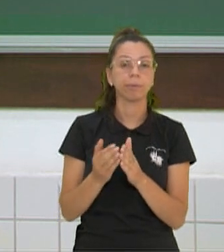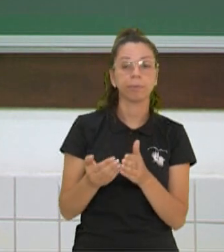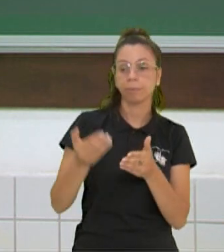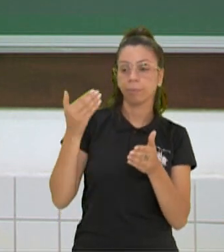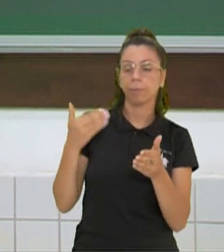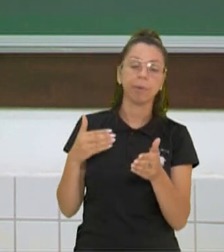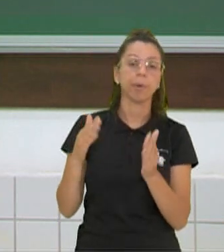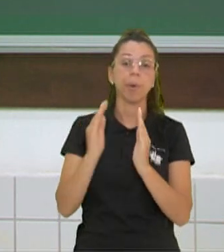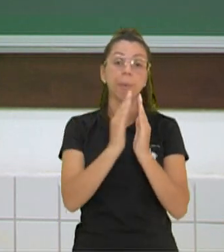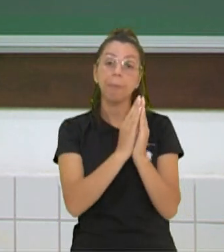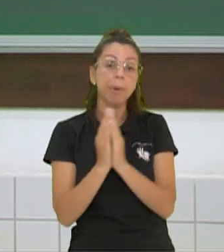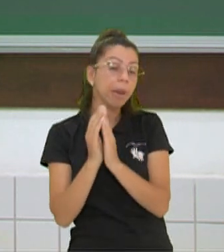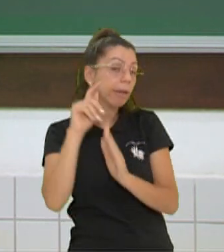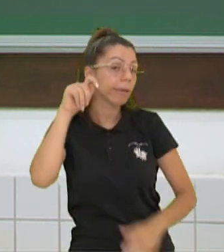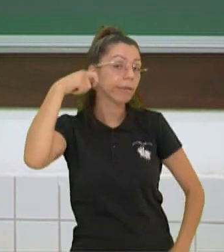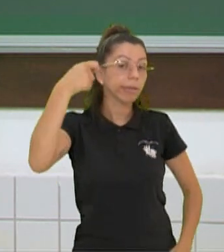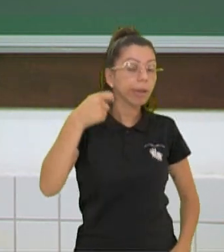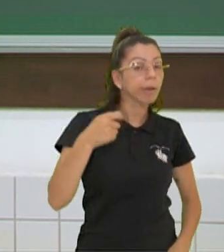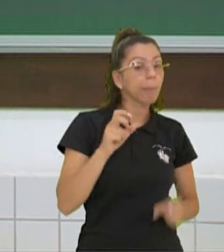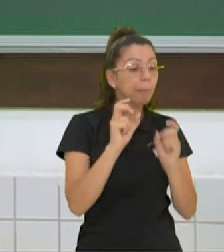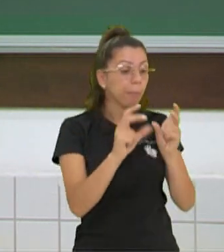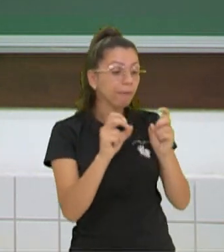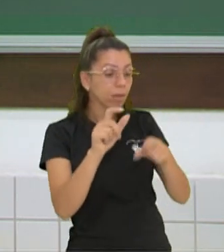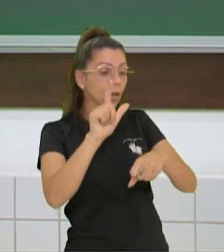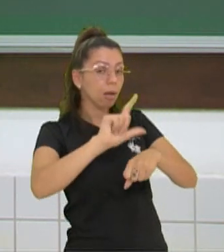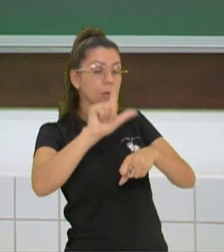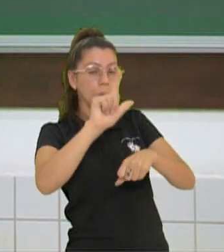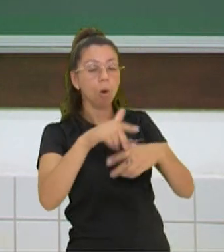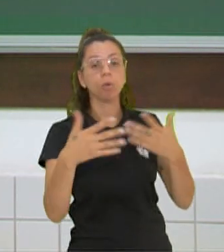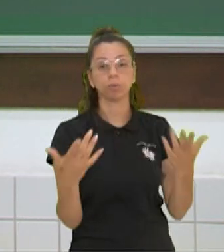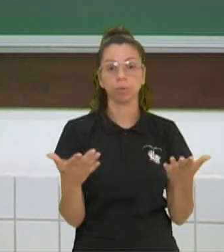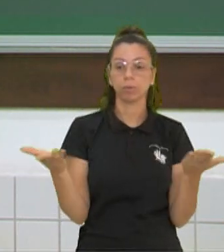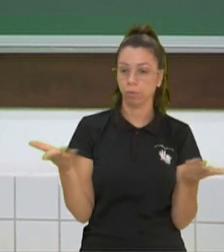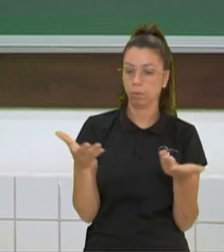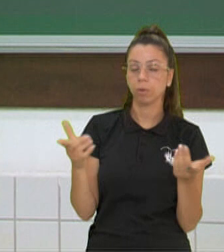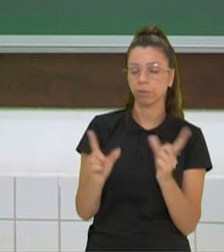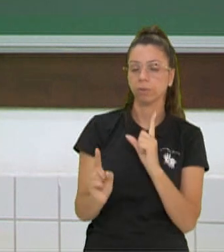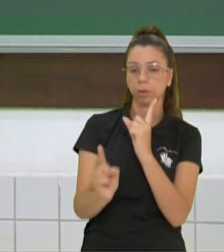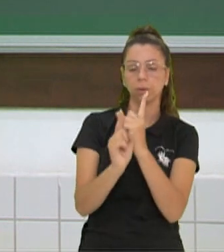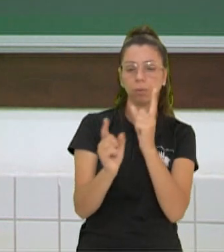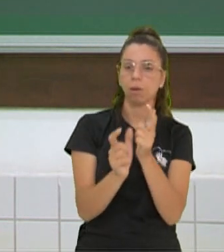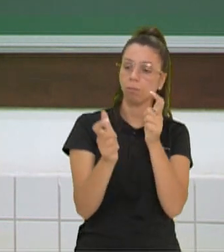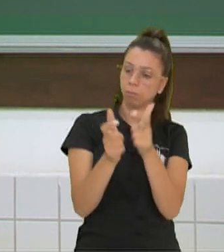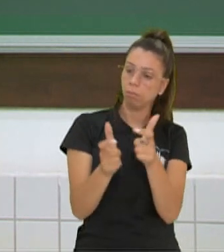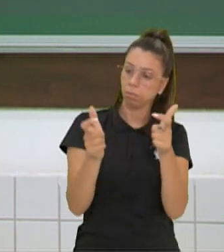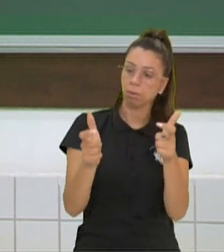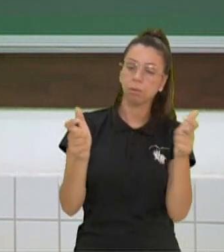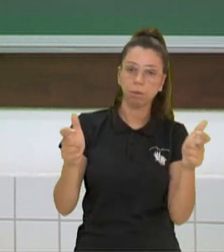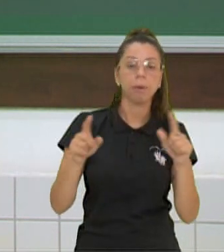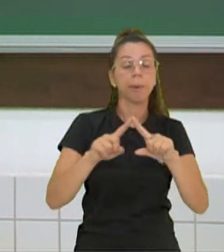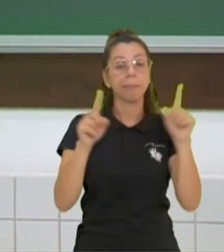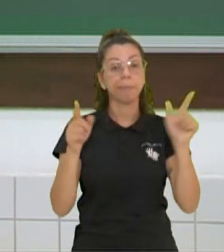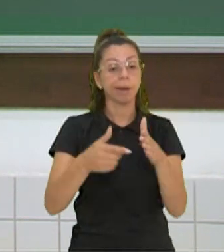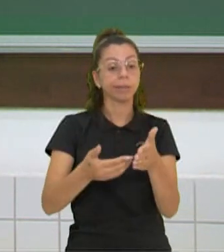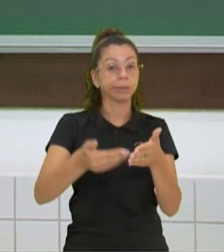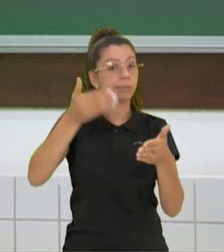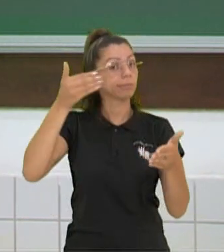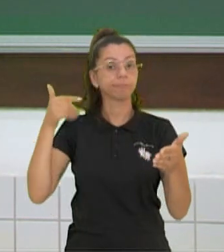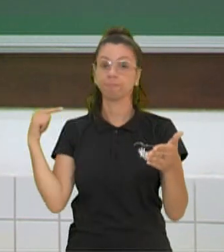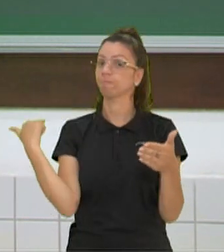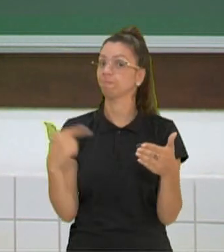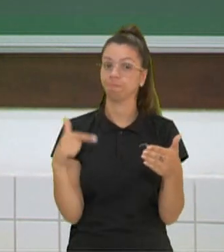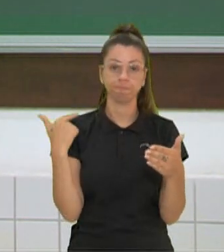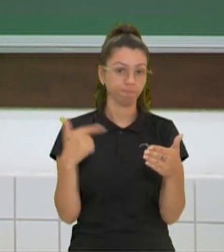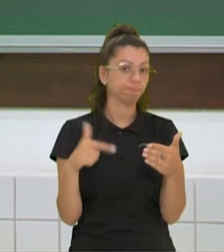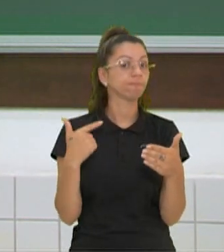tinha bonecas negras, né, para vender nas lojas. Hoje já temos, né, tá se ampliando esse meio, mas na época que ela criou não